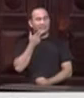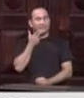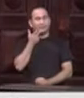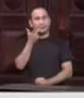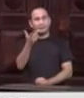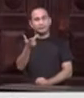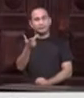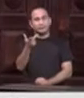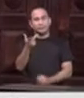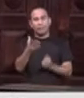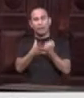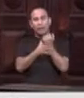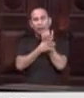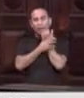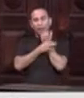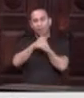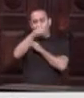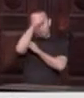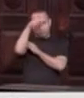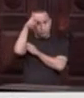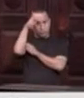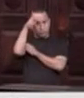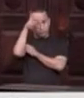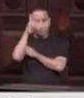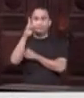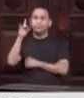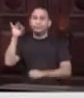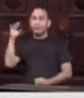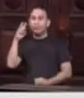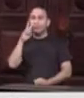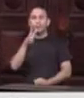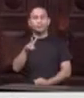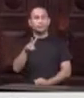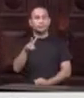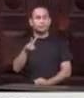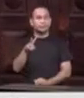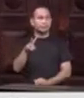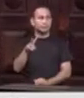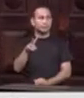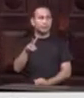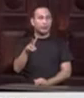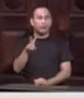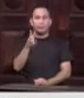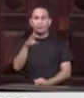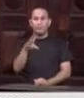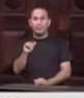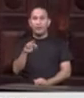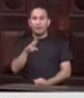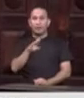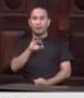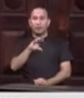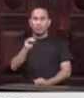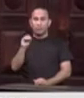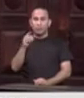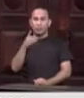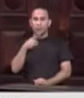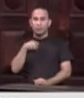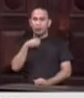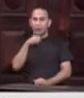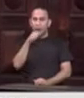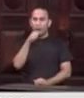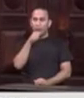falando de segurança pública. E outro dia vi a reaparição do Viva Rio, conduzido pela